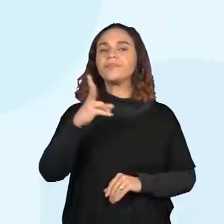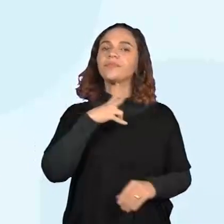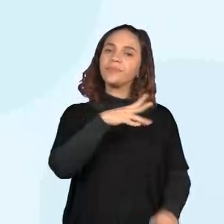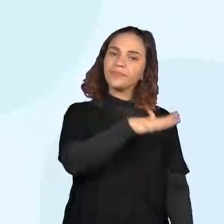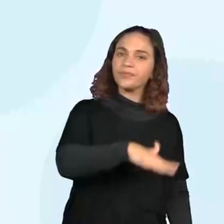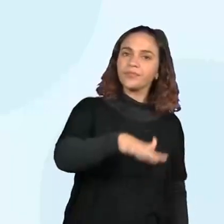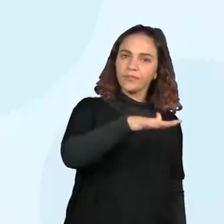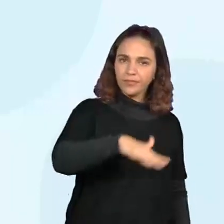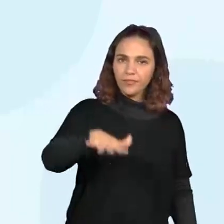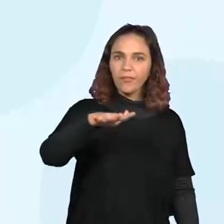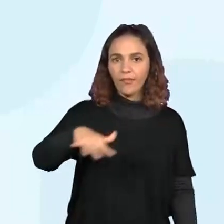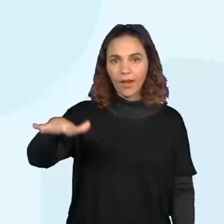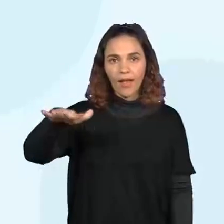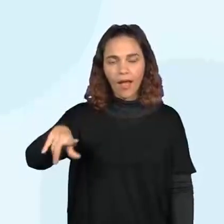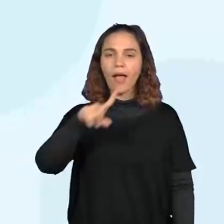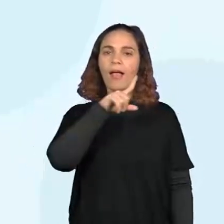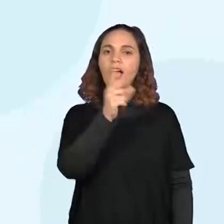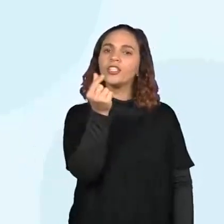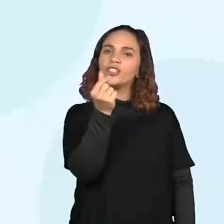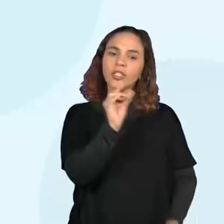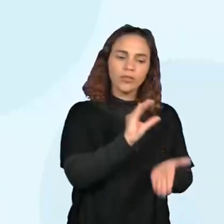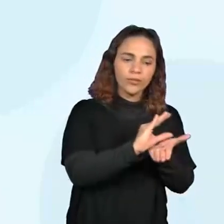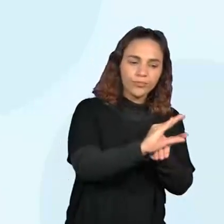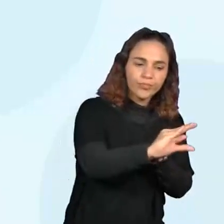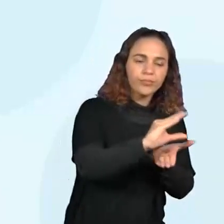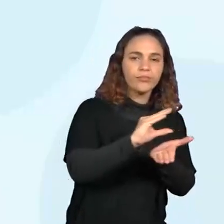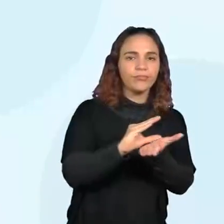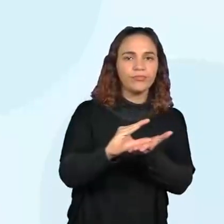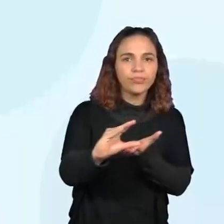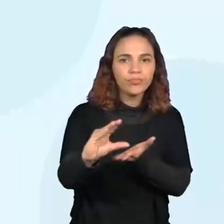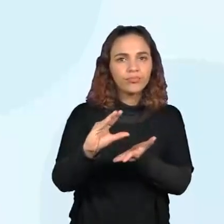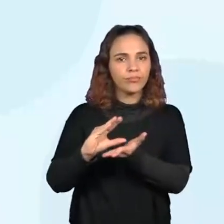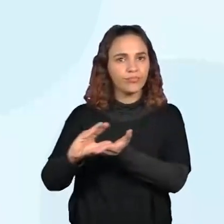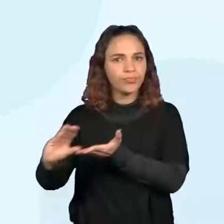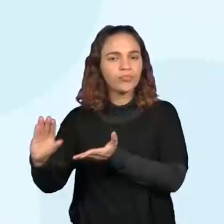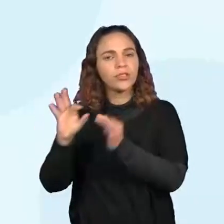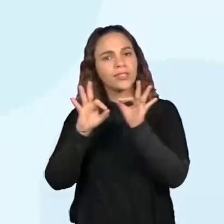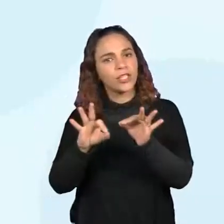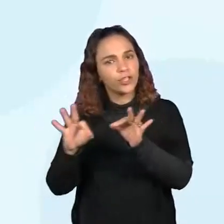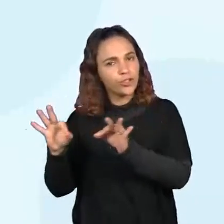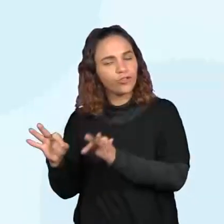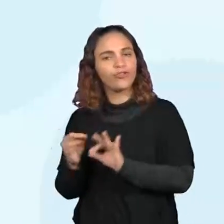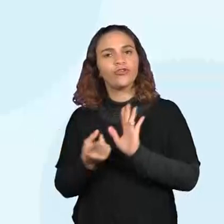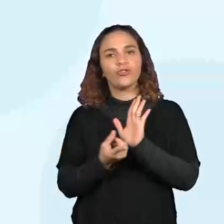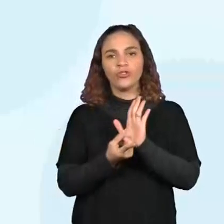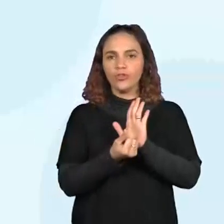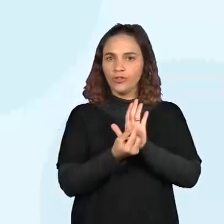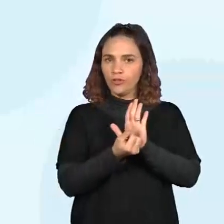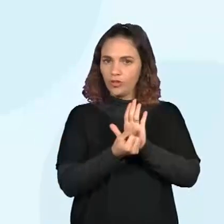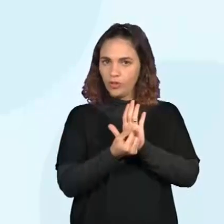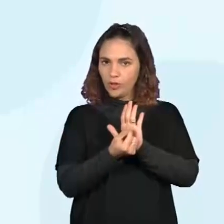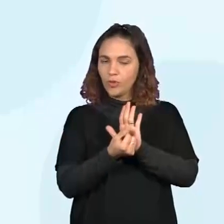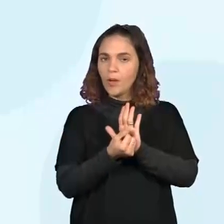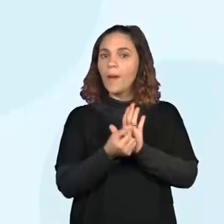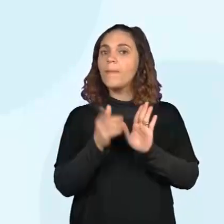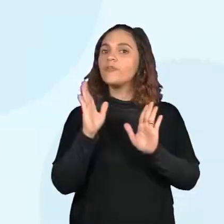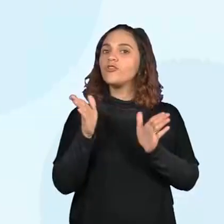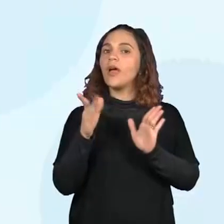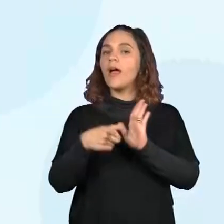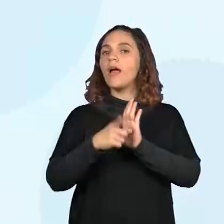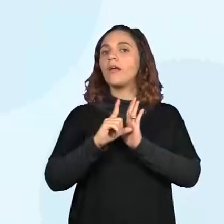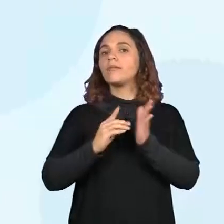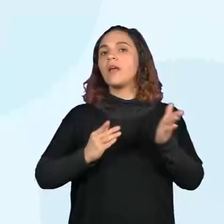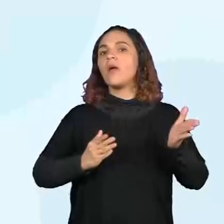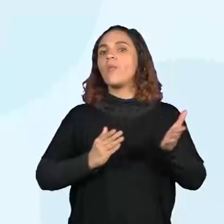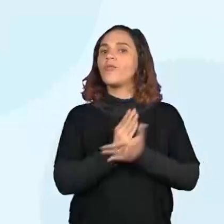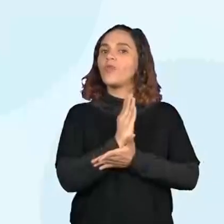áreas e administrar devidamente os recursos do orçamento aprovado e determinado para